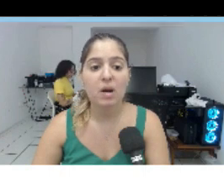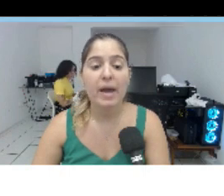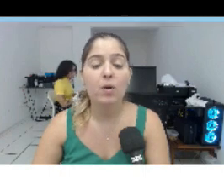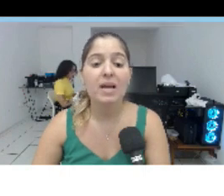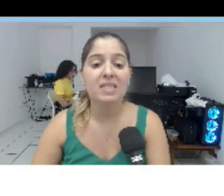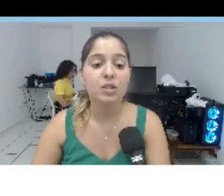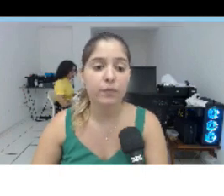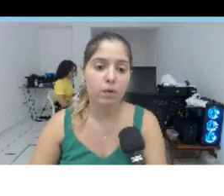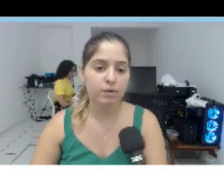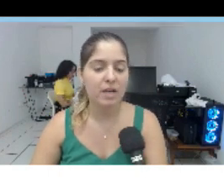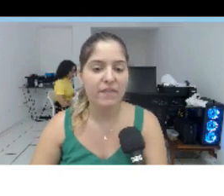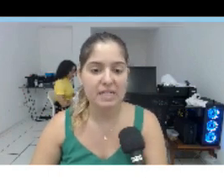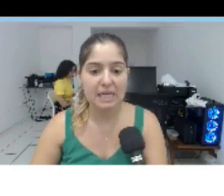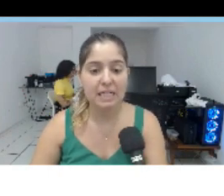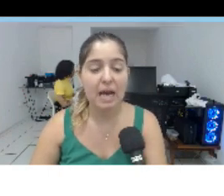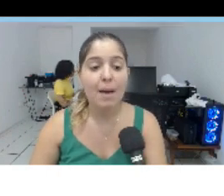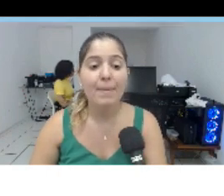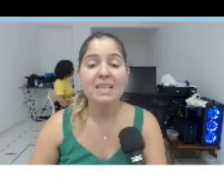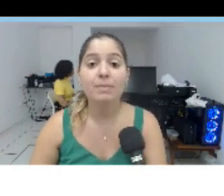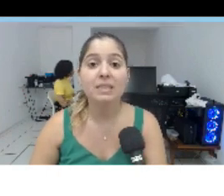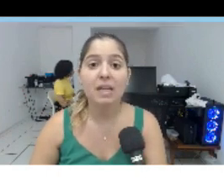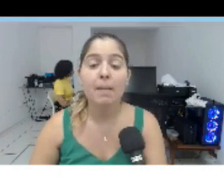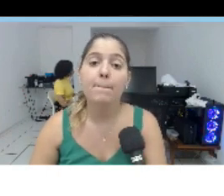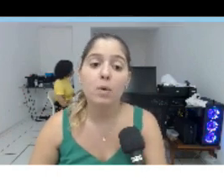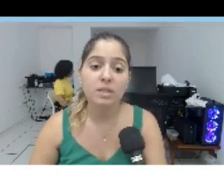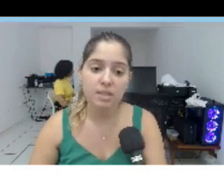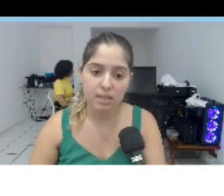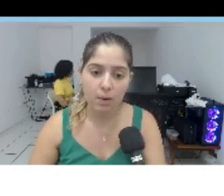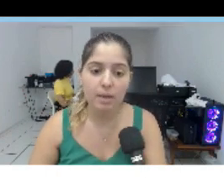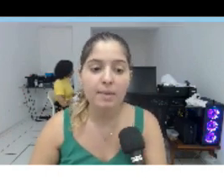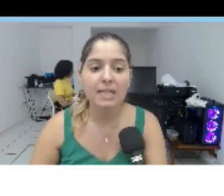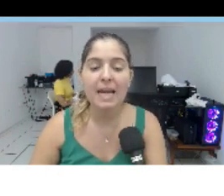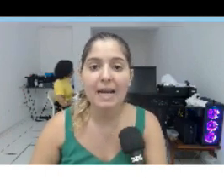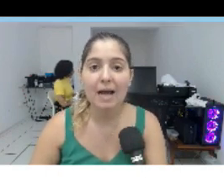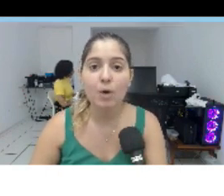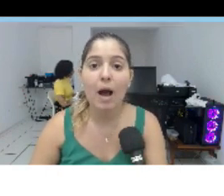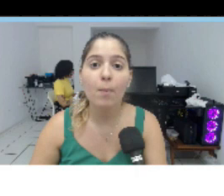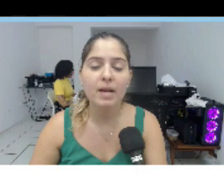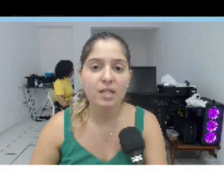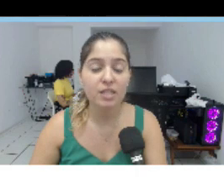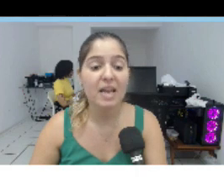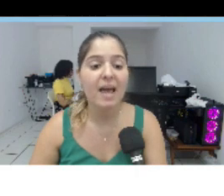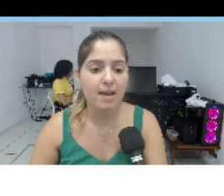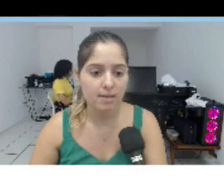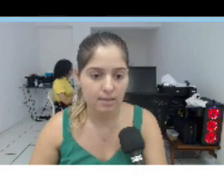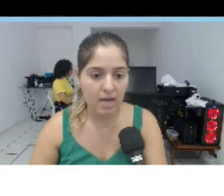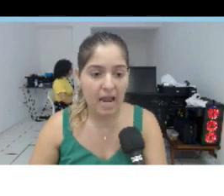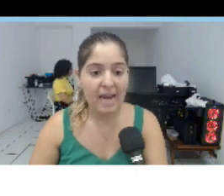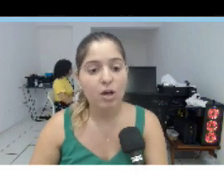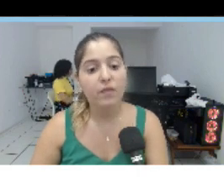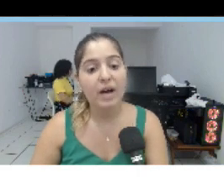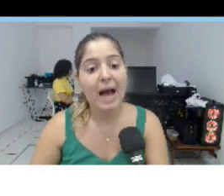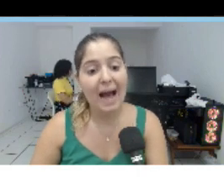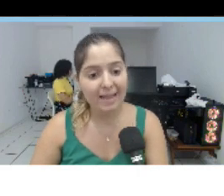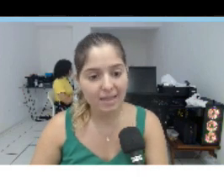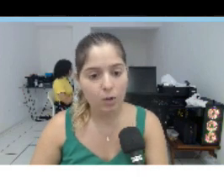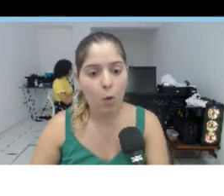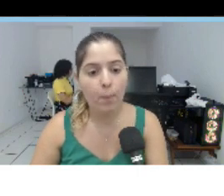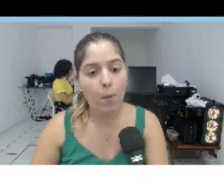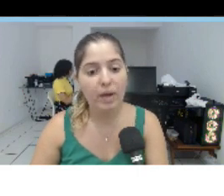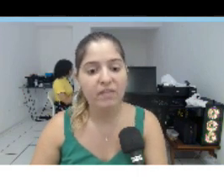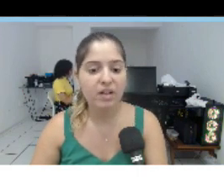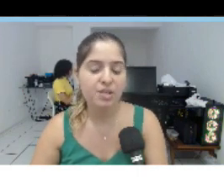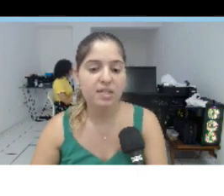Banco Central reconhece esforço da Fazenda, mas mantém posição e manda recado ao BNDES. Em nova